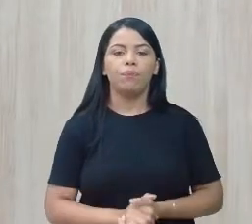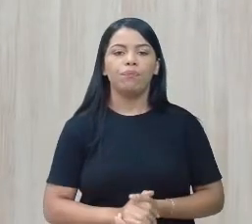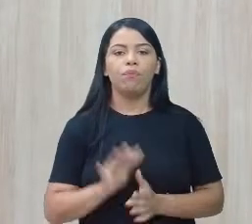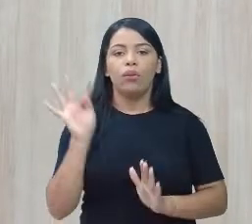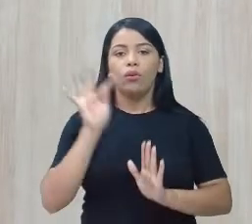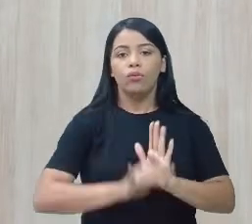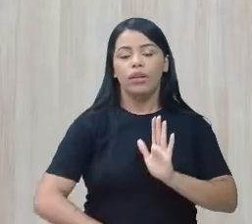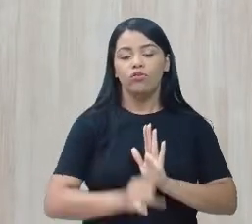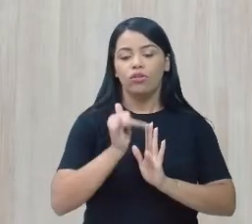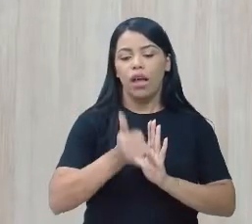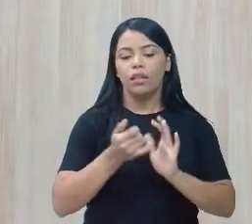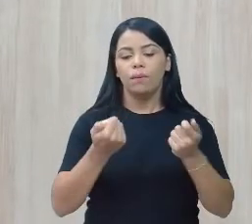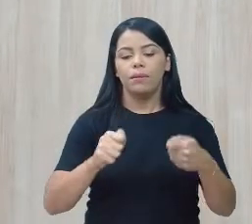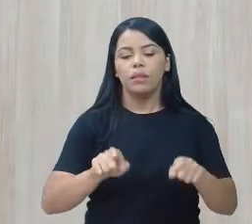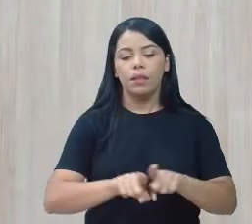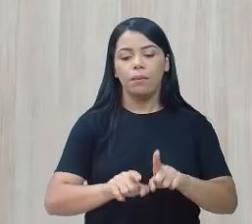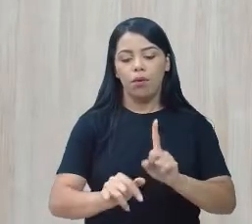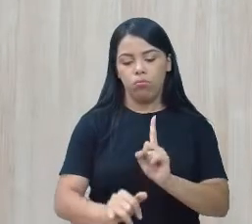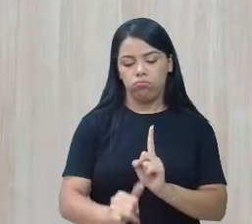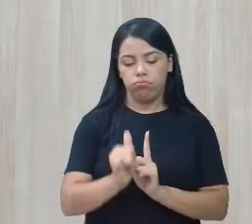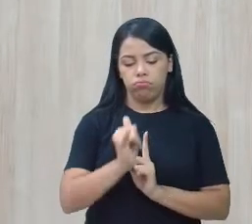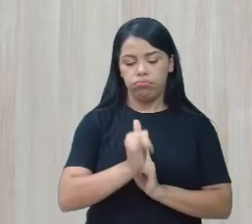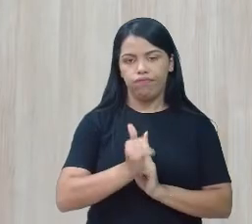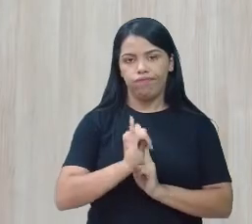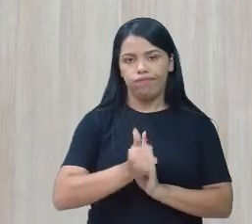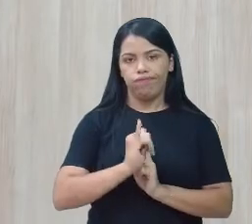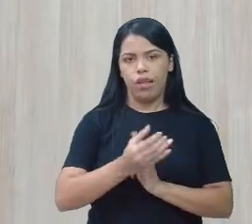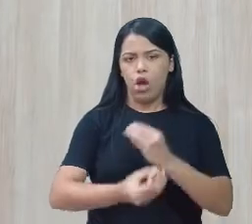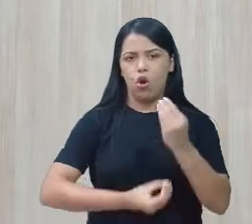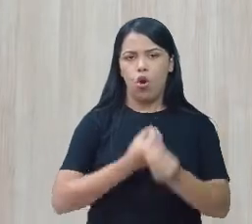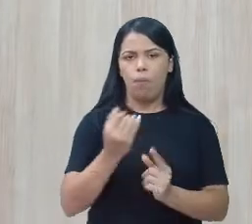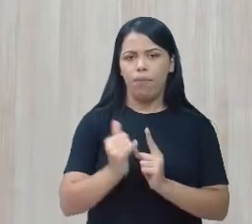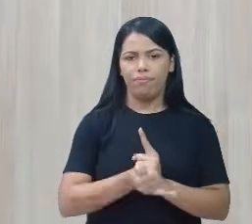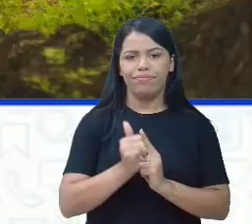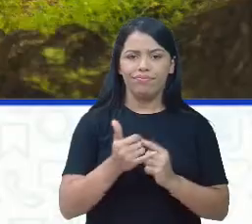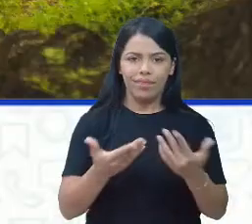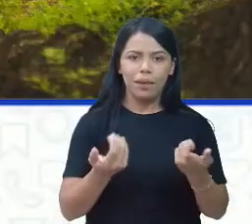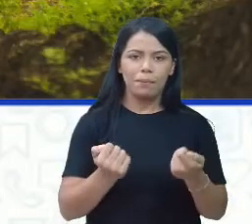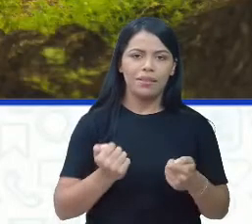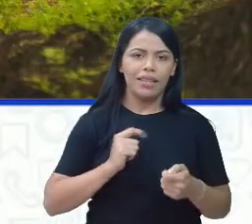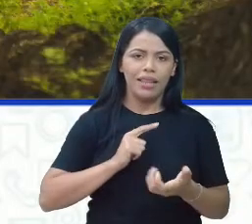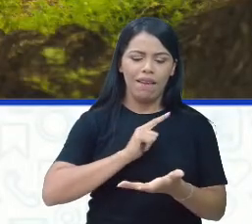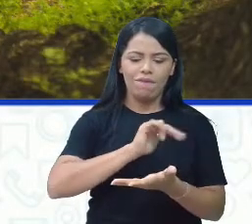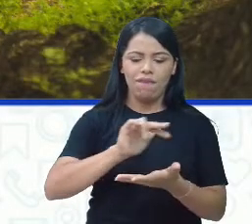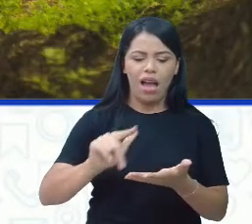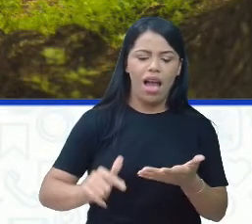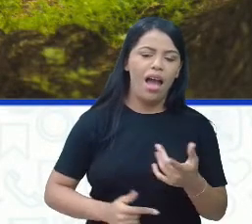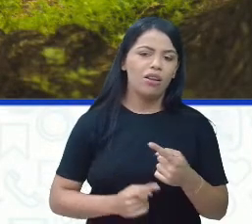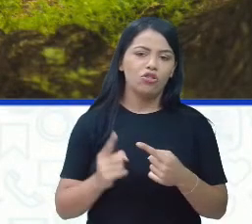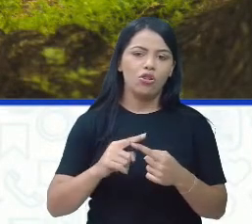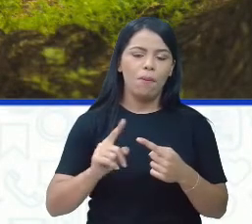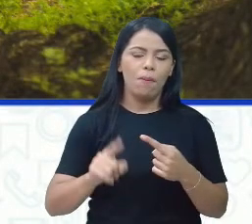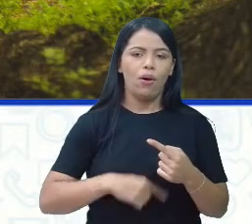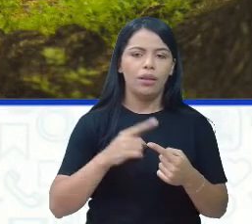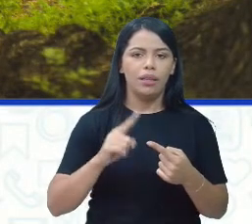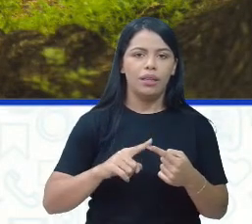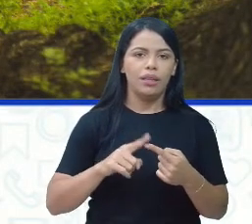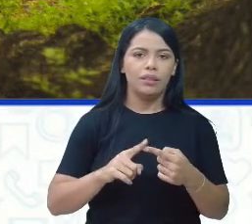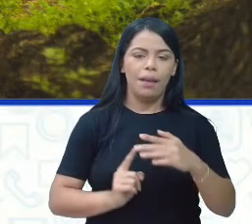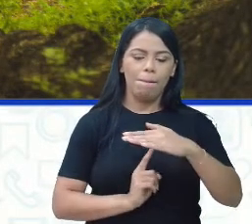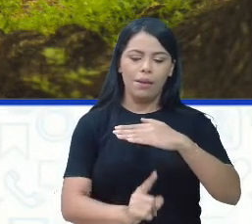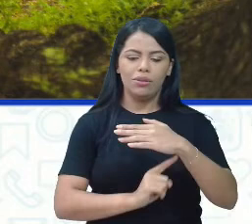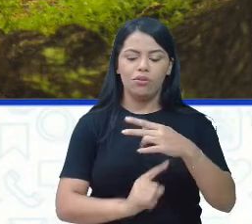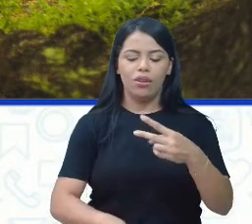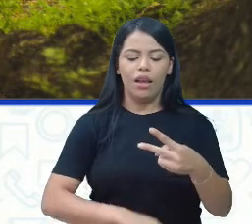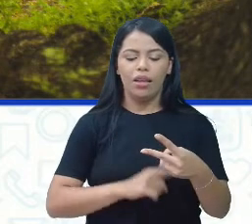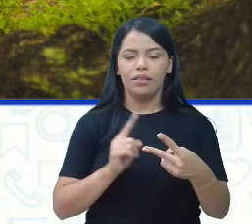é? Um narrador, né, menino? Como é que eu vou contar a história? Então, eu tenho vários tipos de narrador. Ele pode ser um narrador personagem,